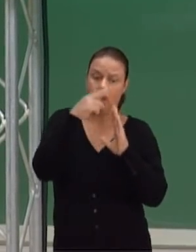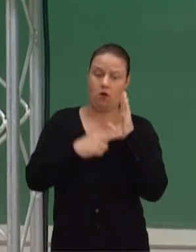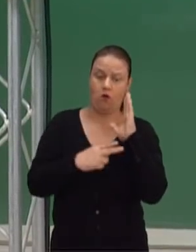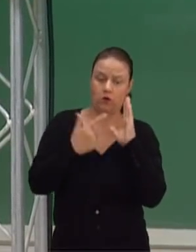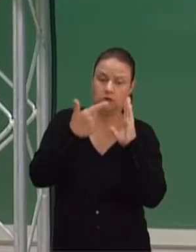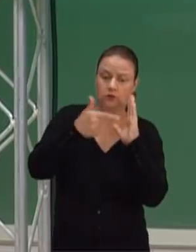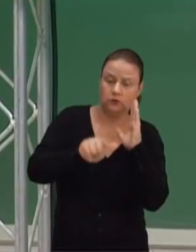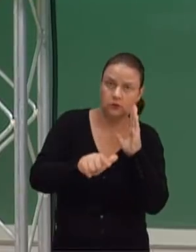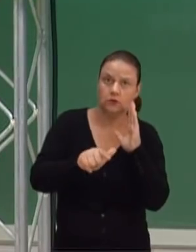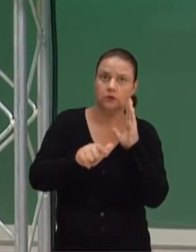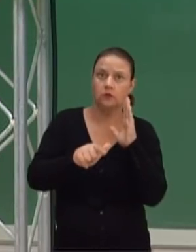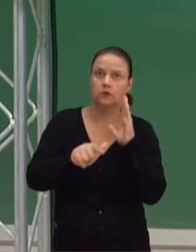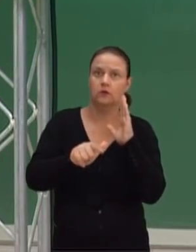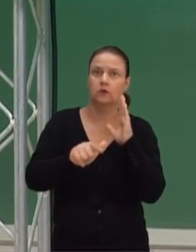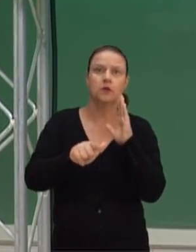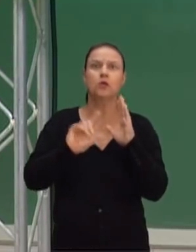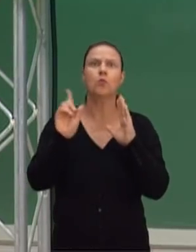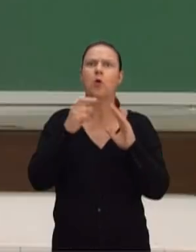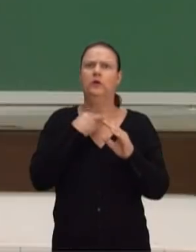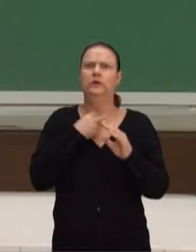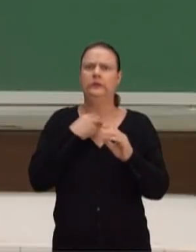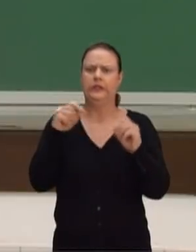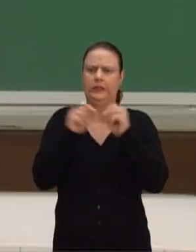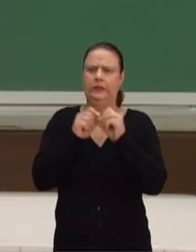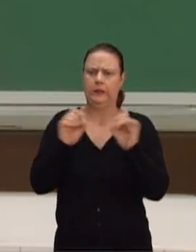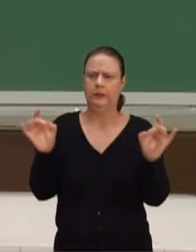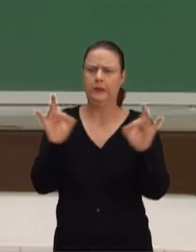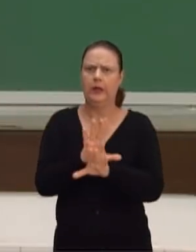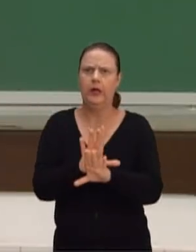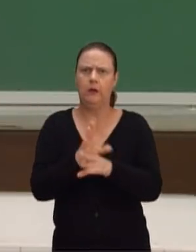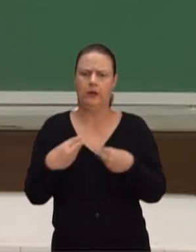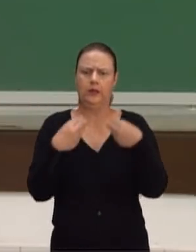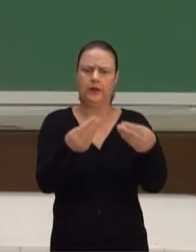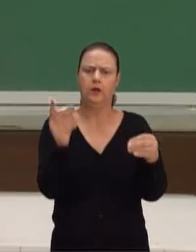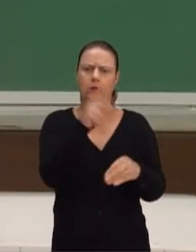Tá, professora, ufa, me livrei? Não.